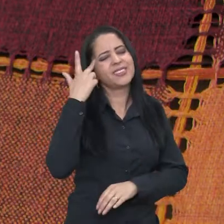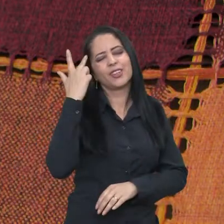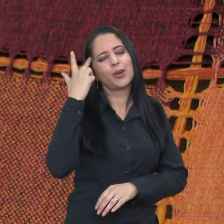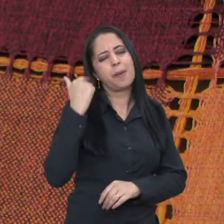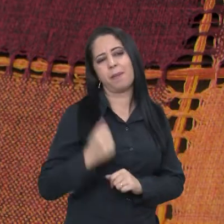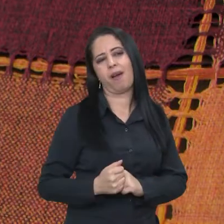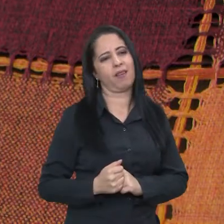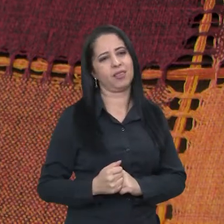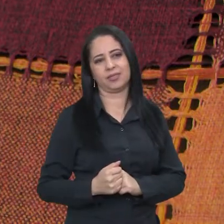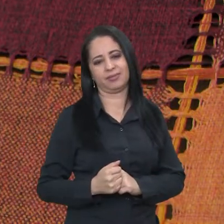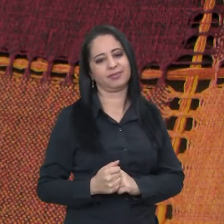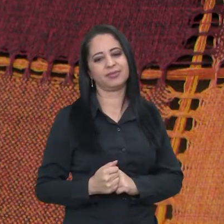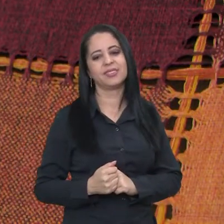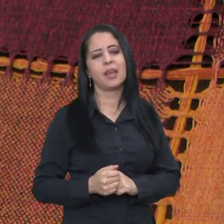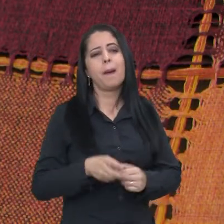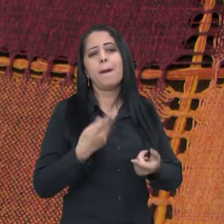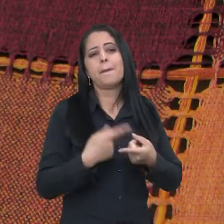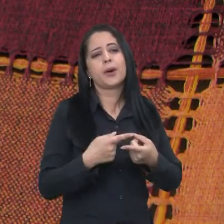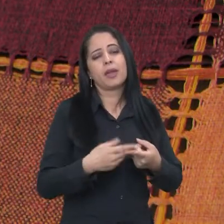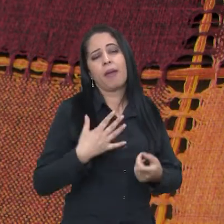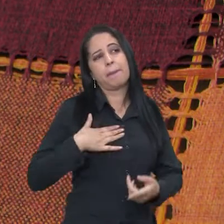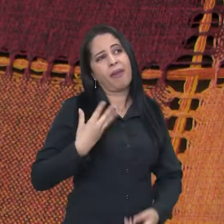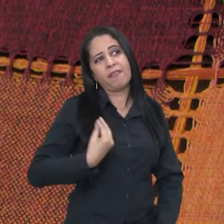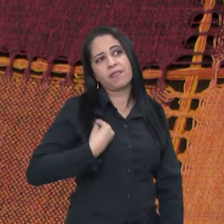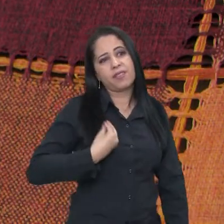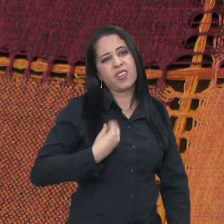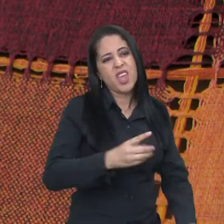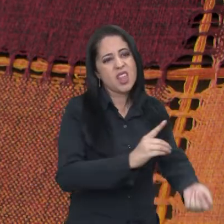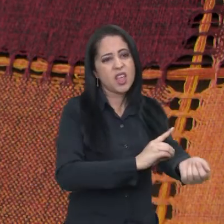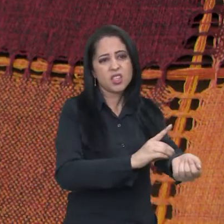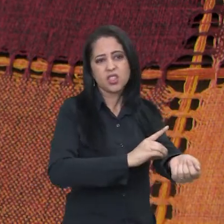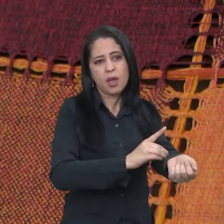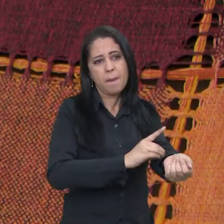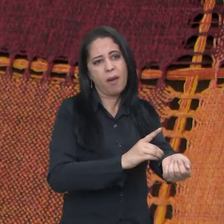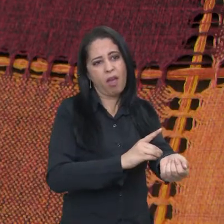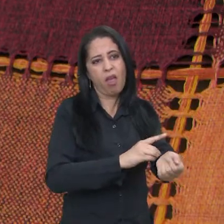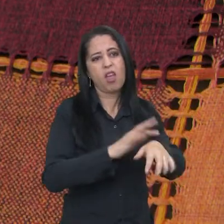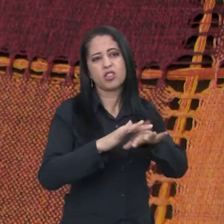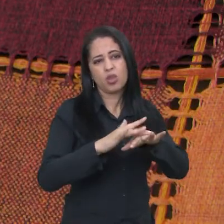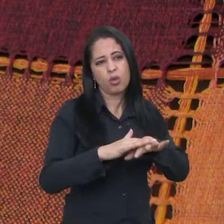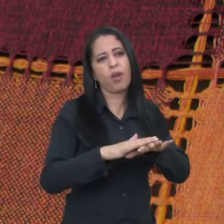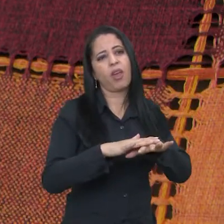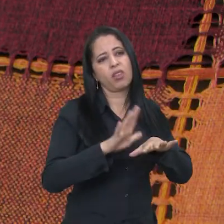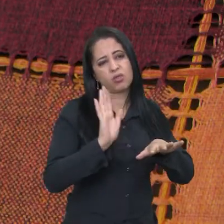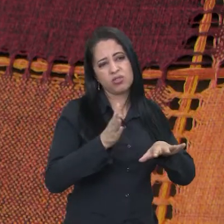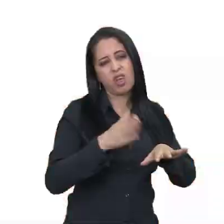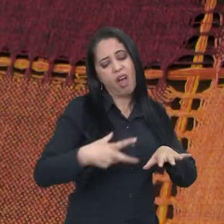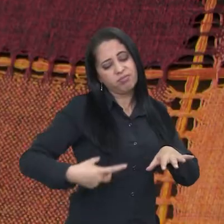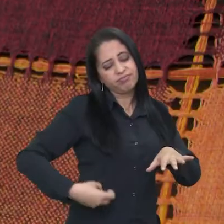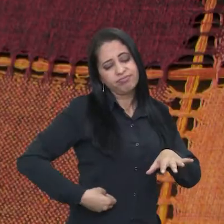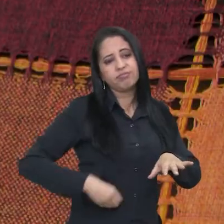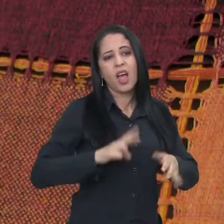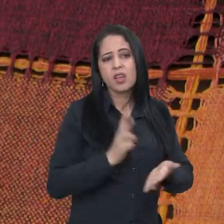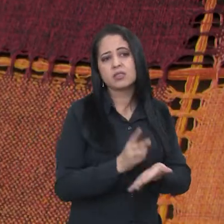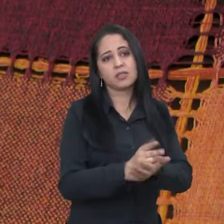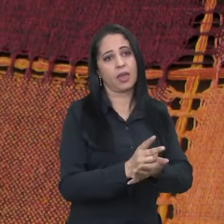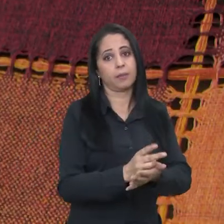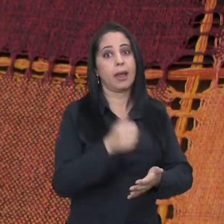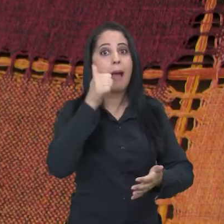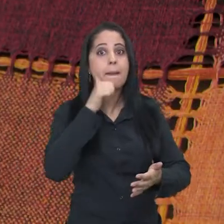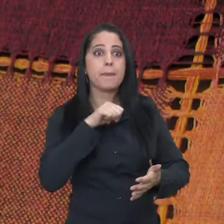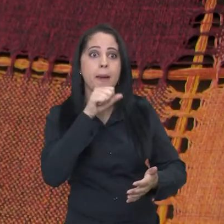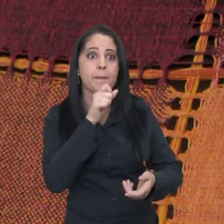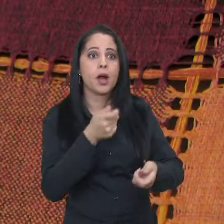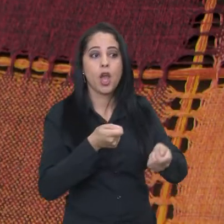ter que aplicar insulina na minha vida de diabetes. A minha mãe tem que ver